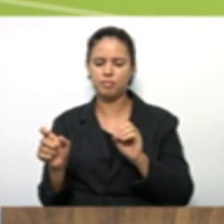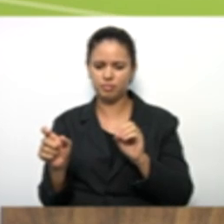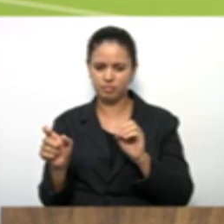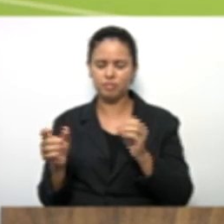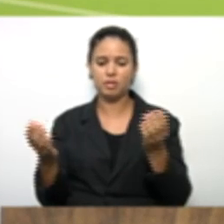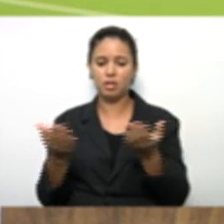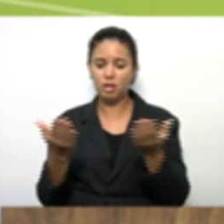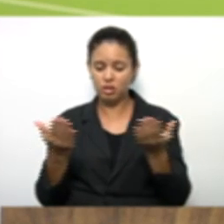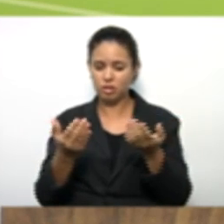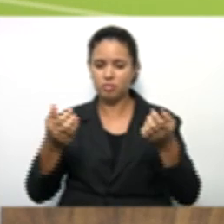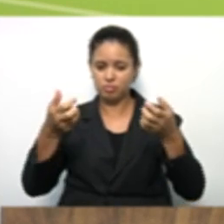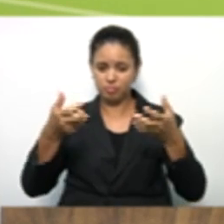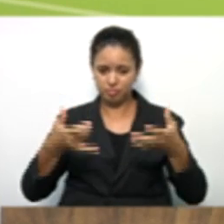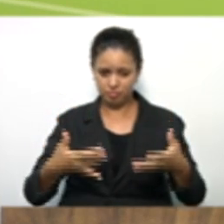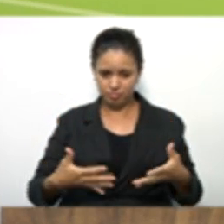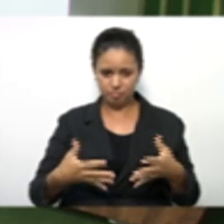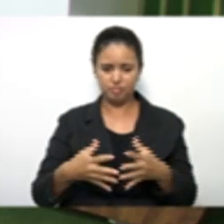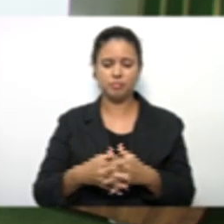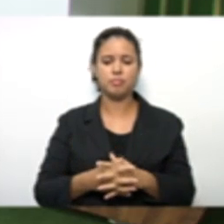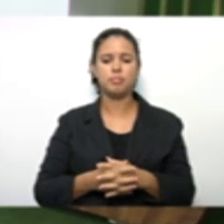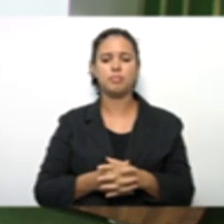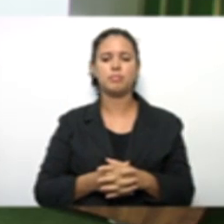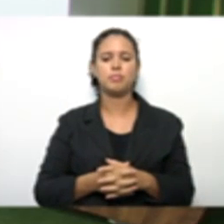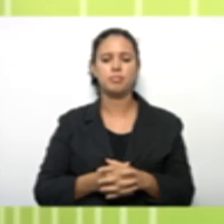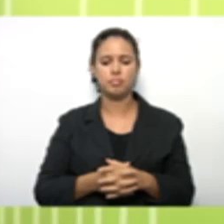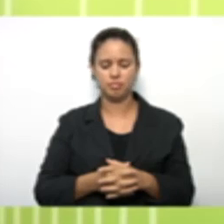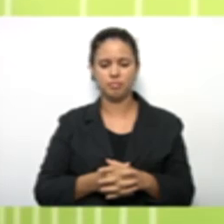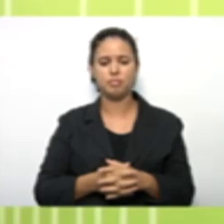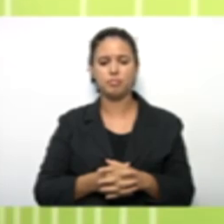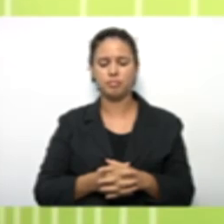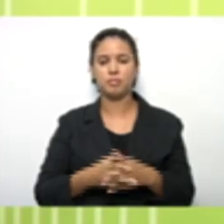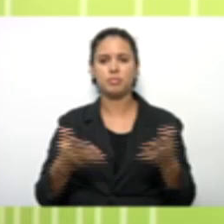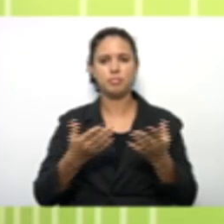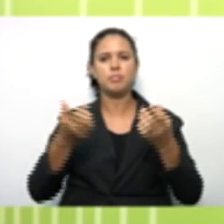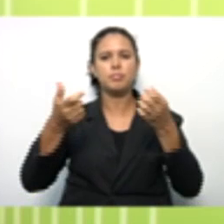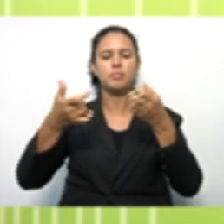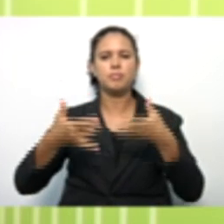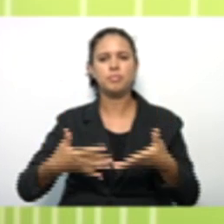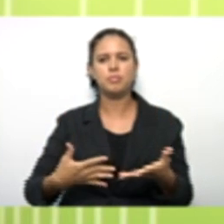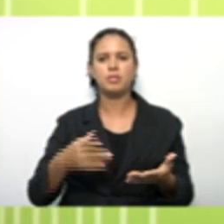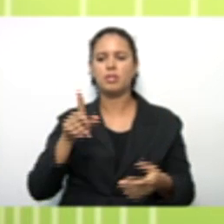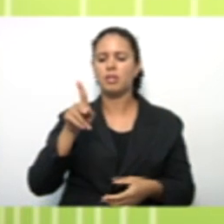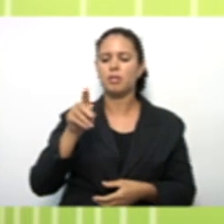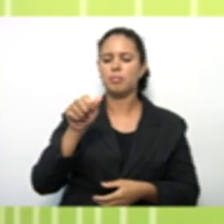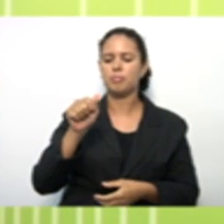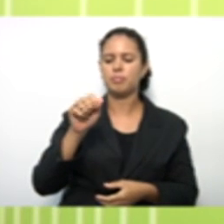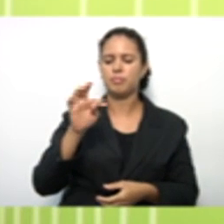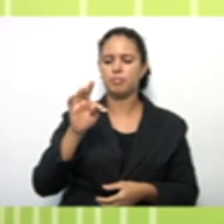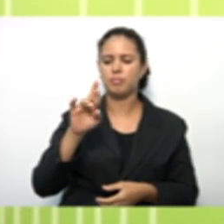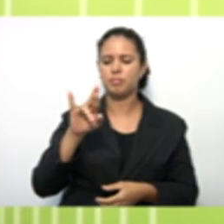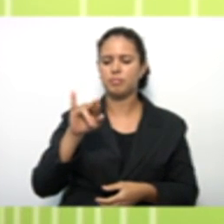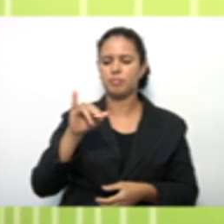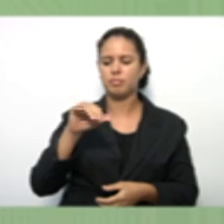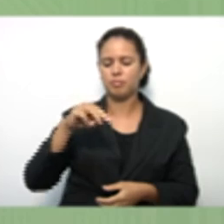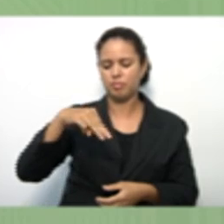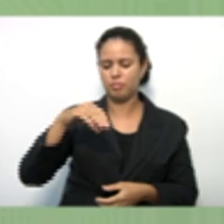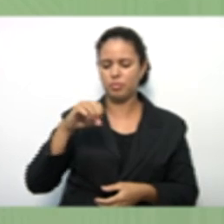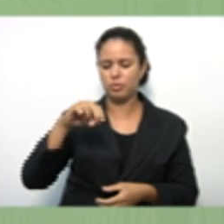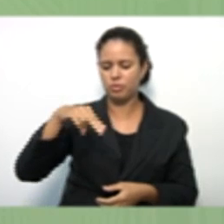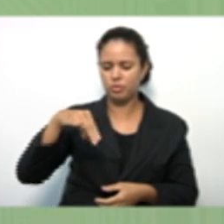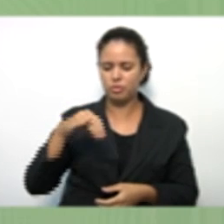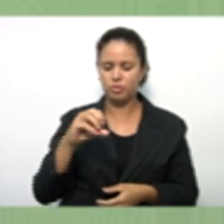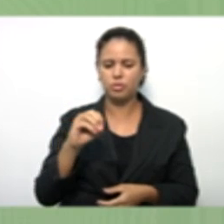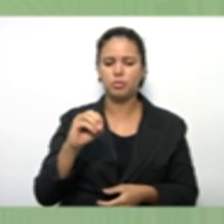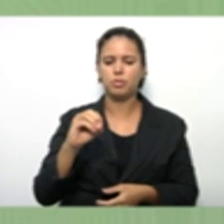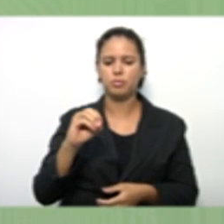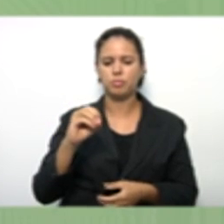de onde surgiu esse patrimônio líquido? Então, vamos lá ver o que é esse patrimônio líquido que foi falado na externa. Então, nós